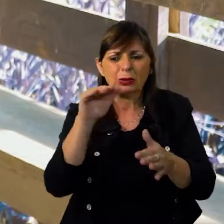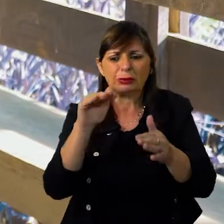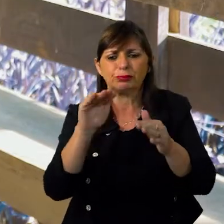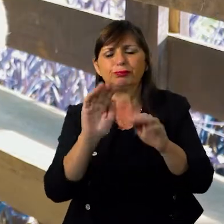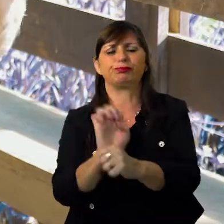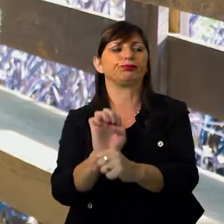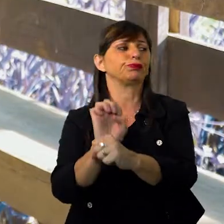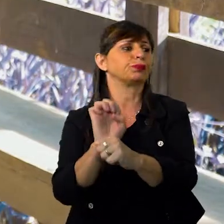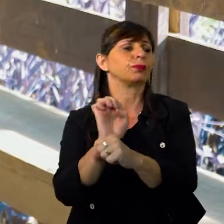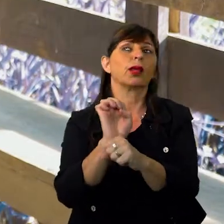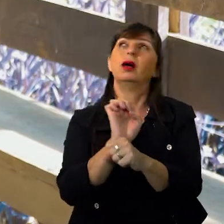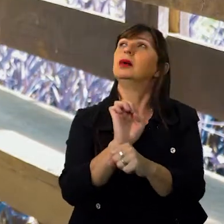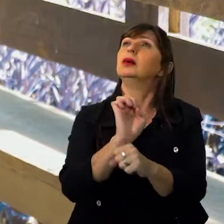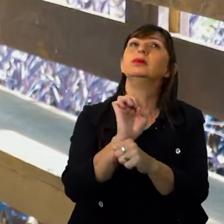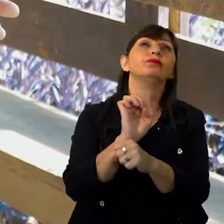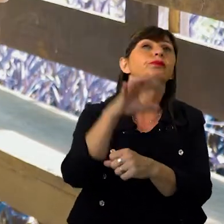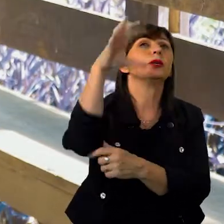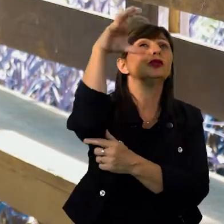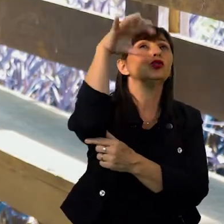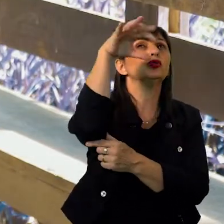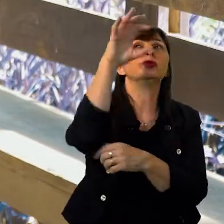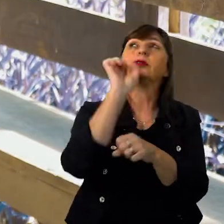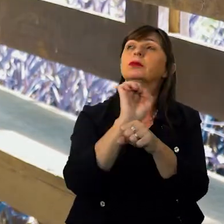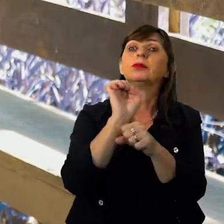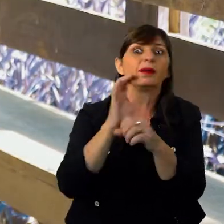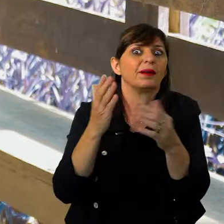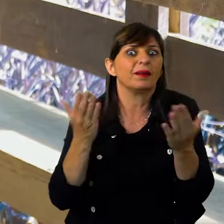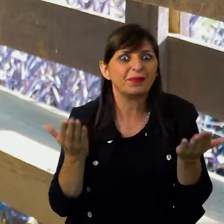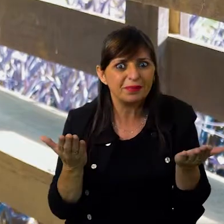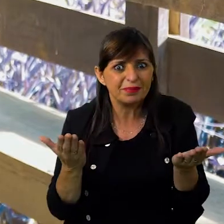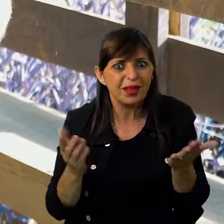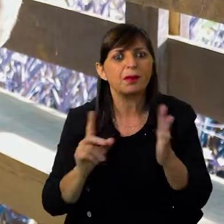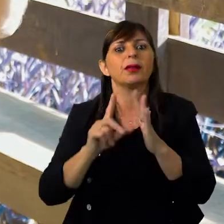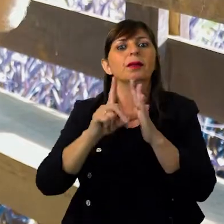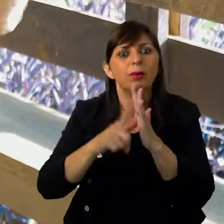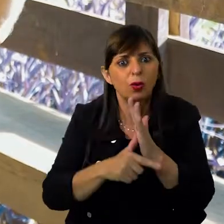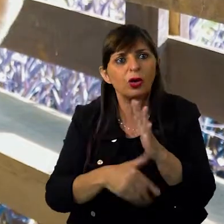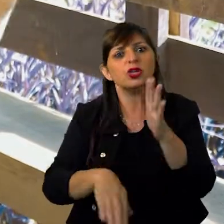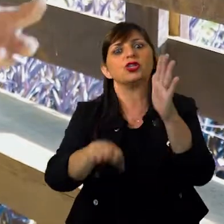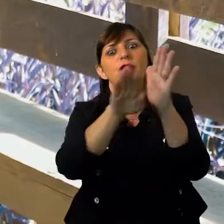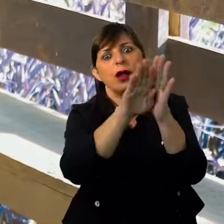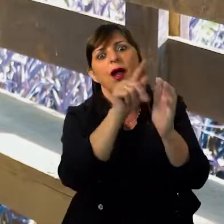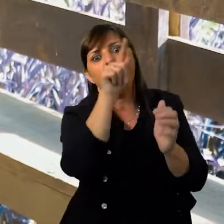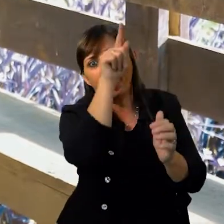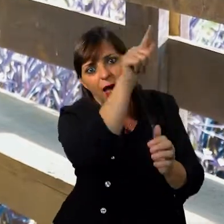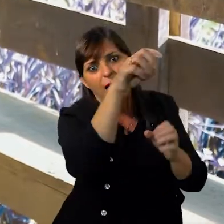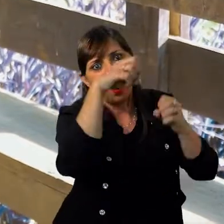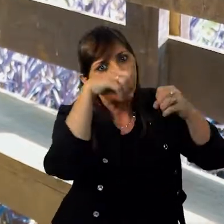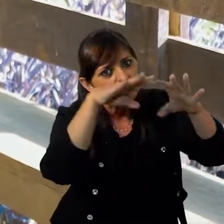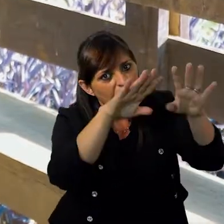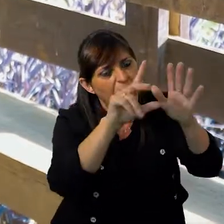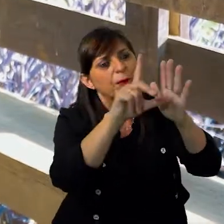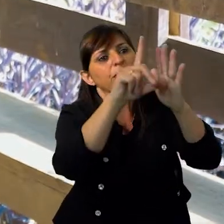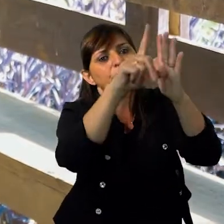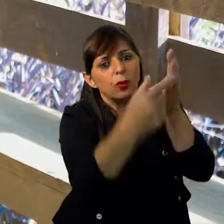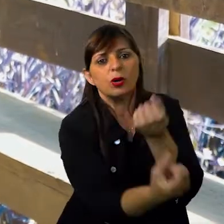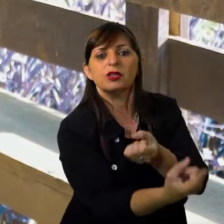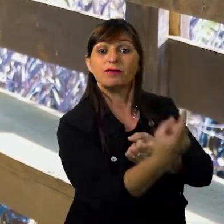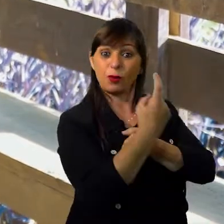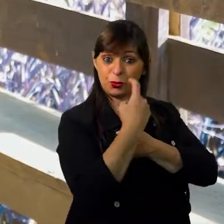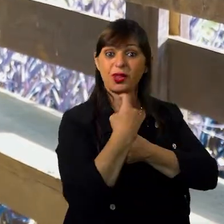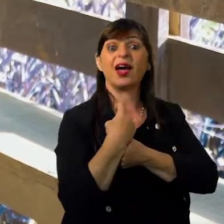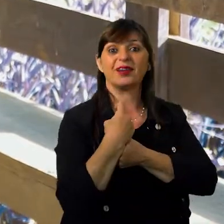tinha o dia da volta por isso que quando você fala em balseiros esses caras de fato foram os desbravadores do Uruguai eles têm que